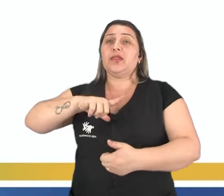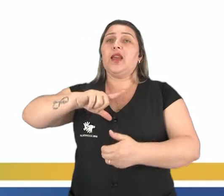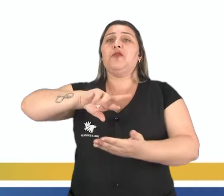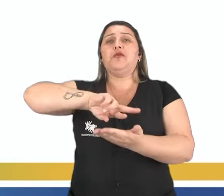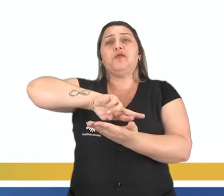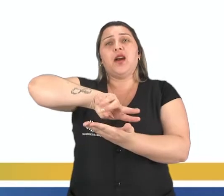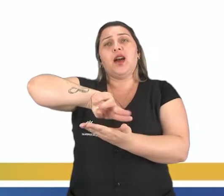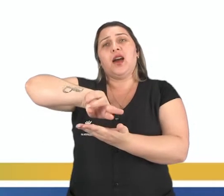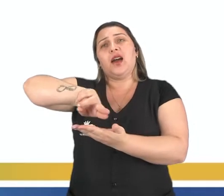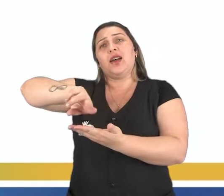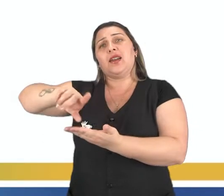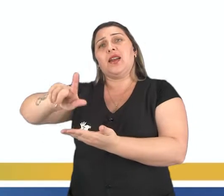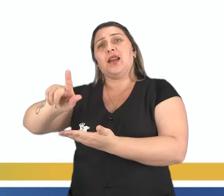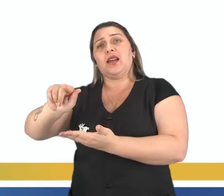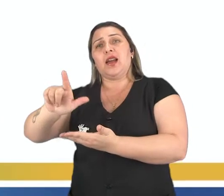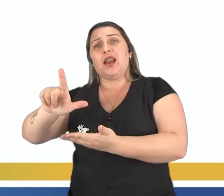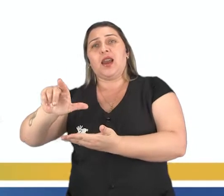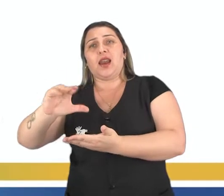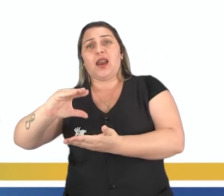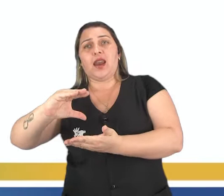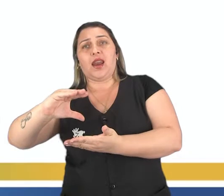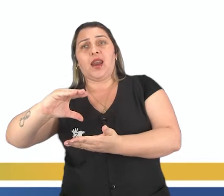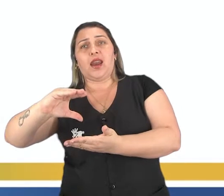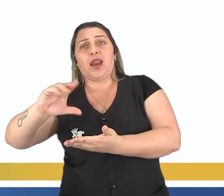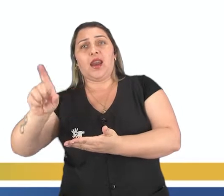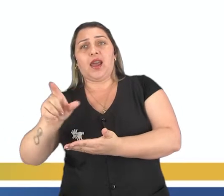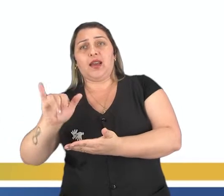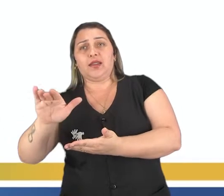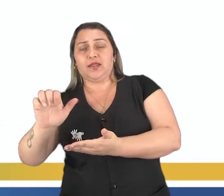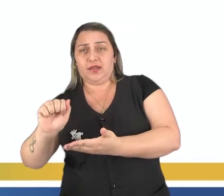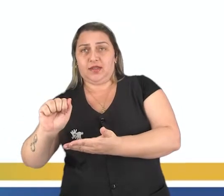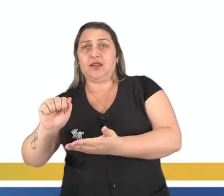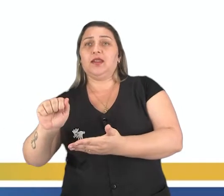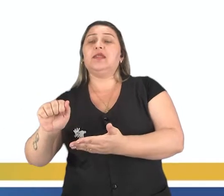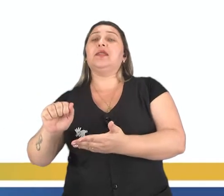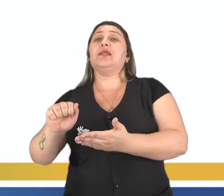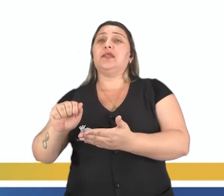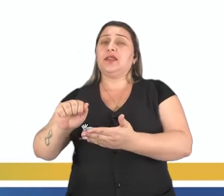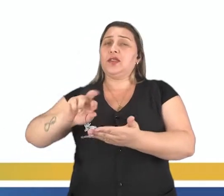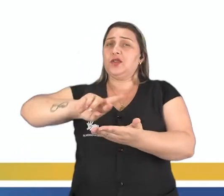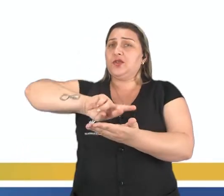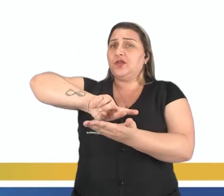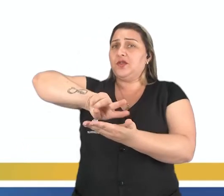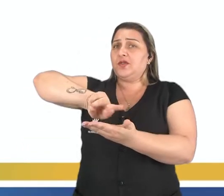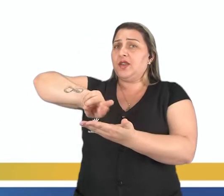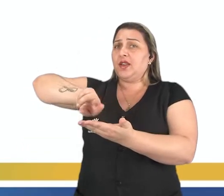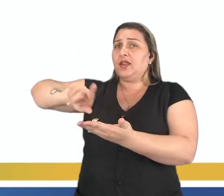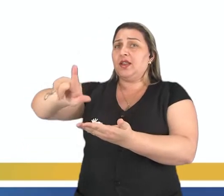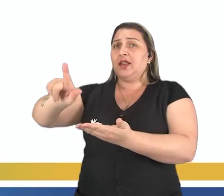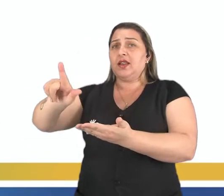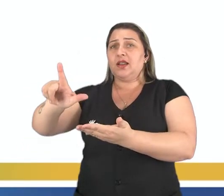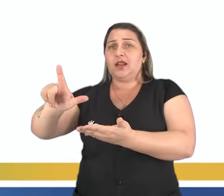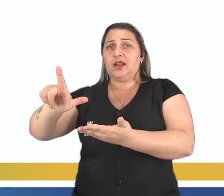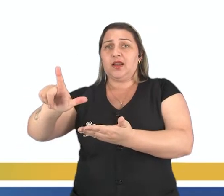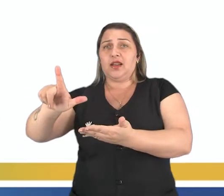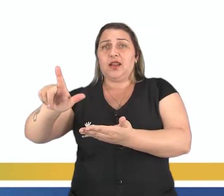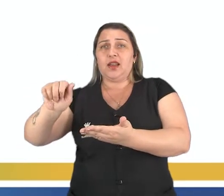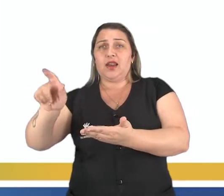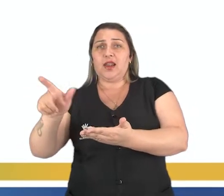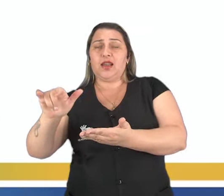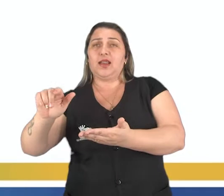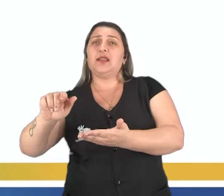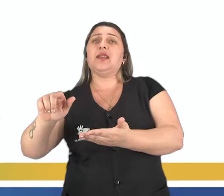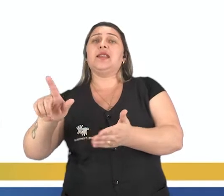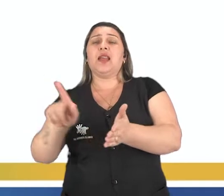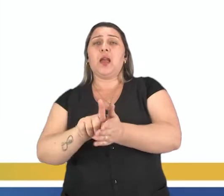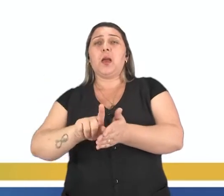várias outras galáxias que vão compor o universo, e essas diversas galáxias, cada uma delas